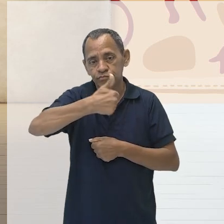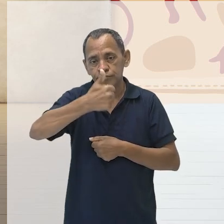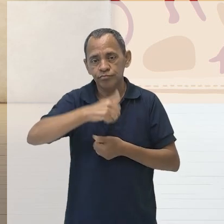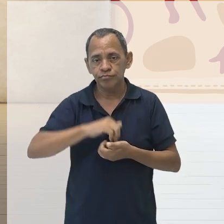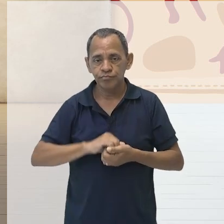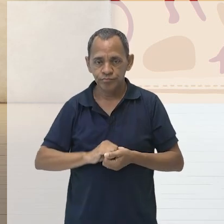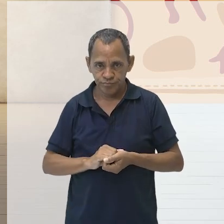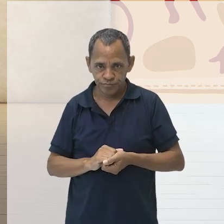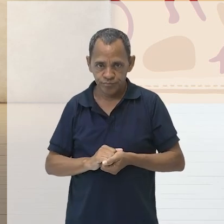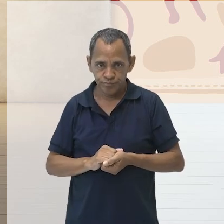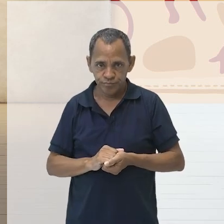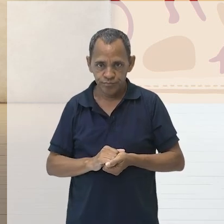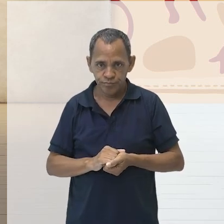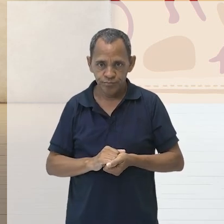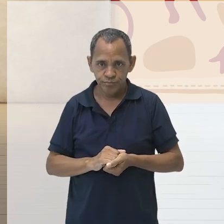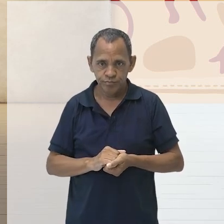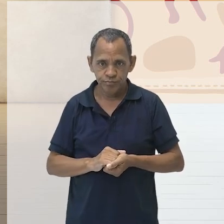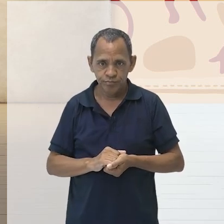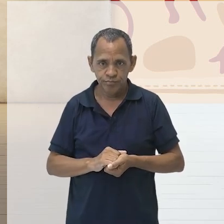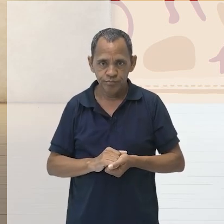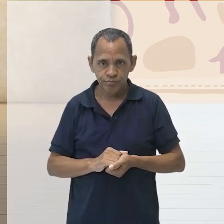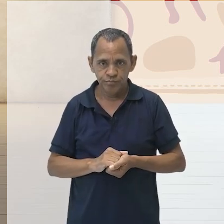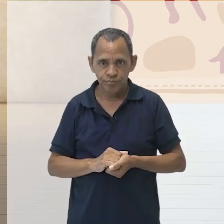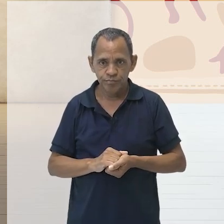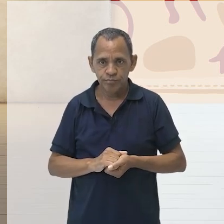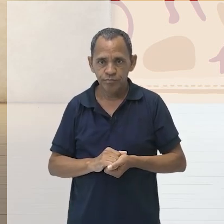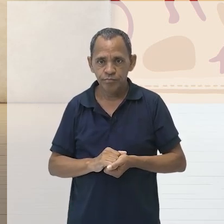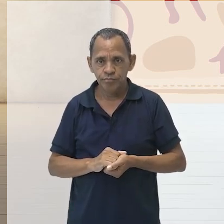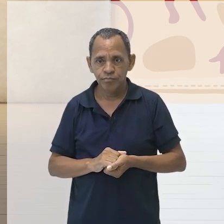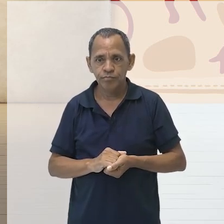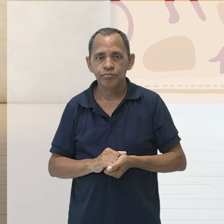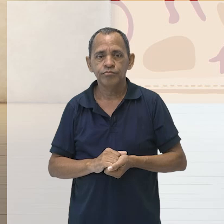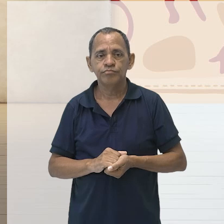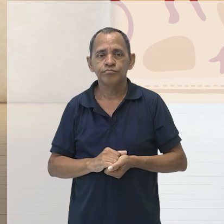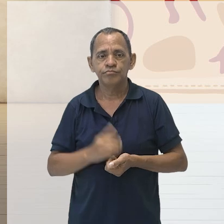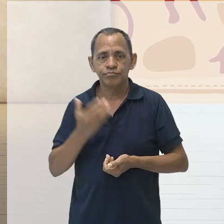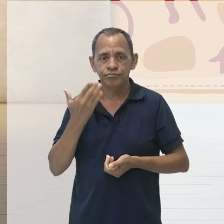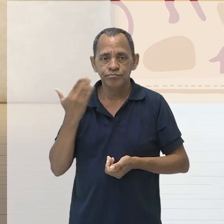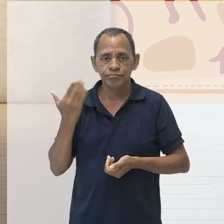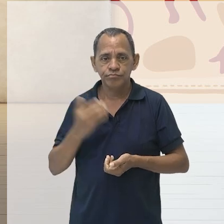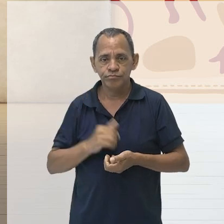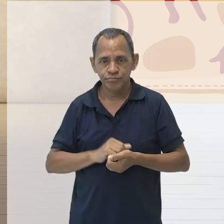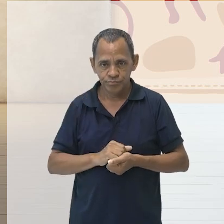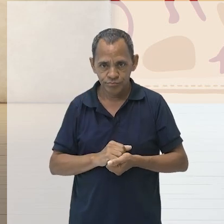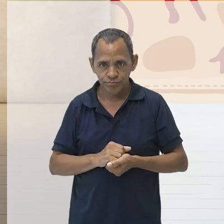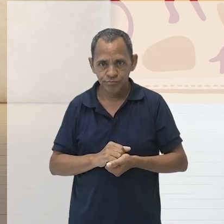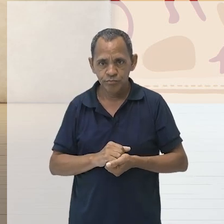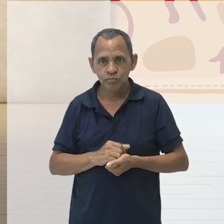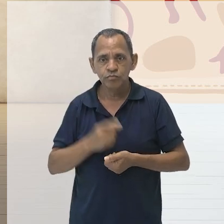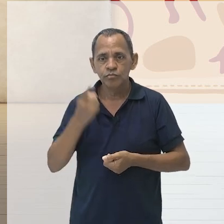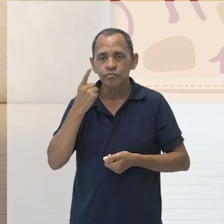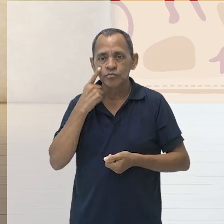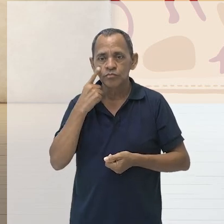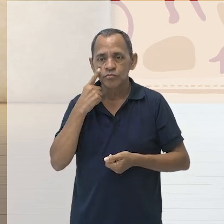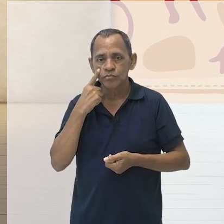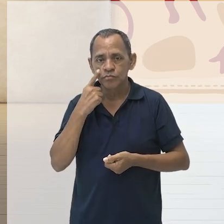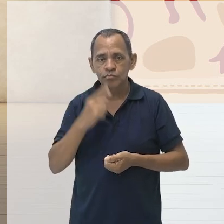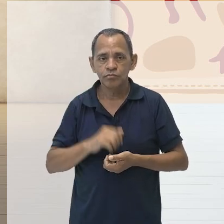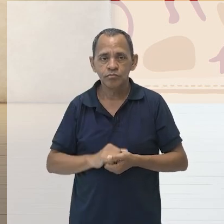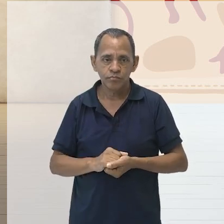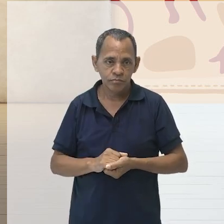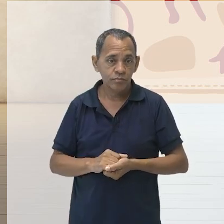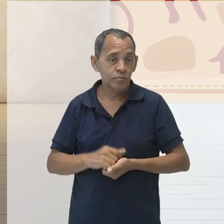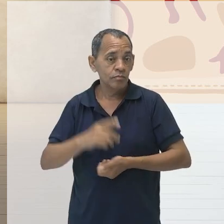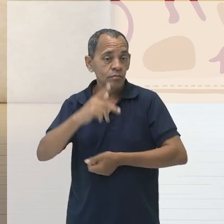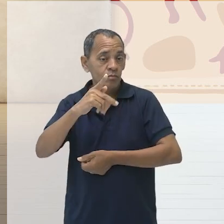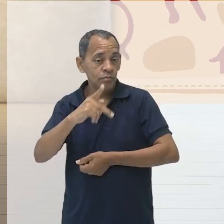atenção, aqui na nossa imagem, pelo pali. Observem aí a imagem. O